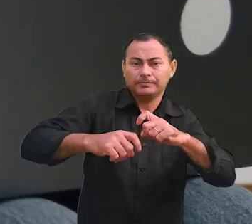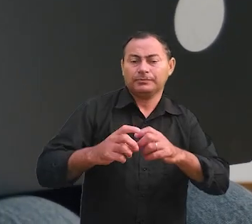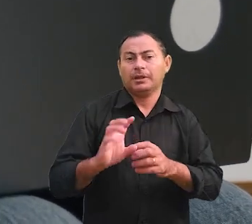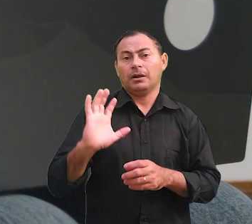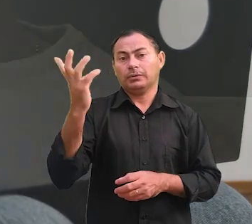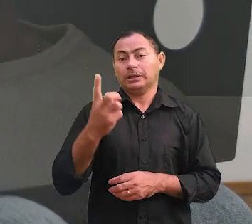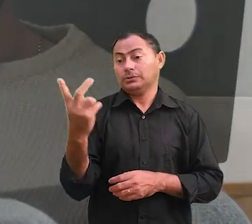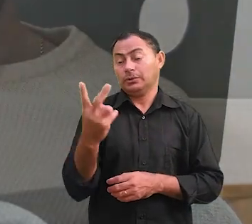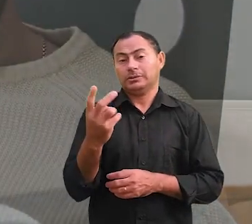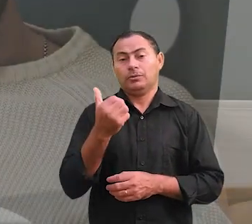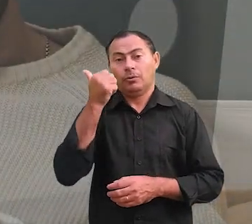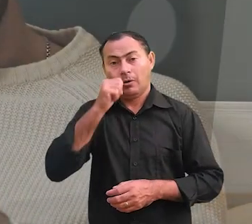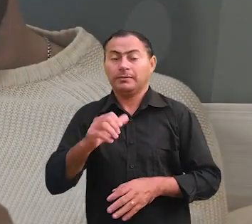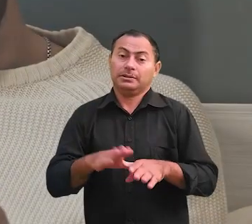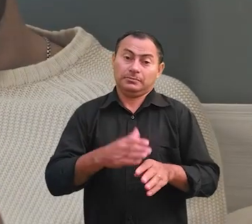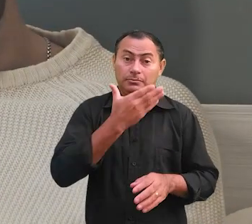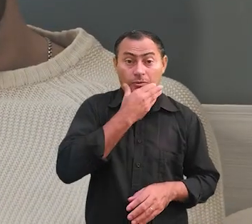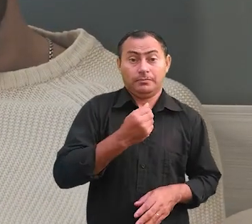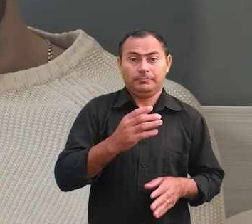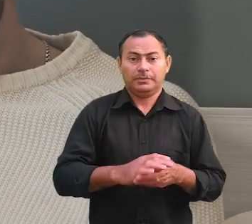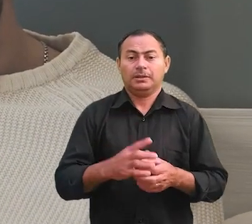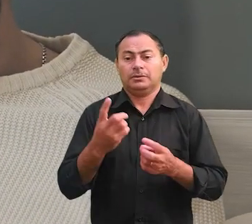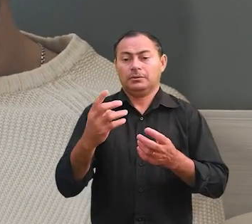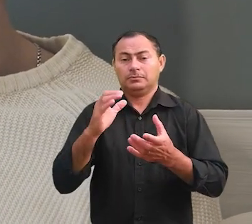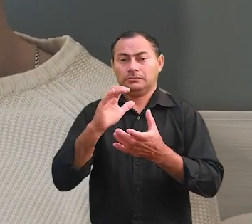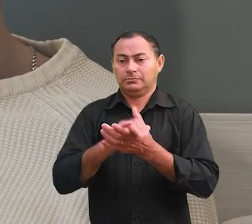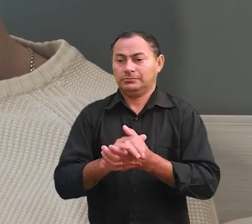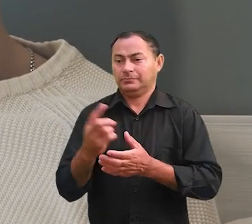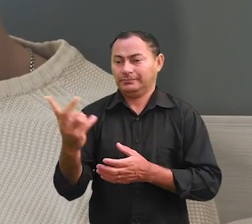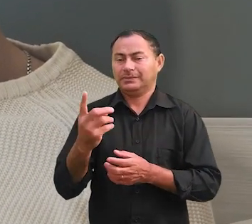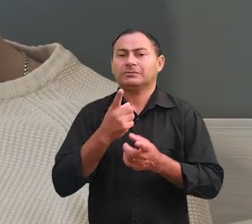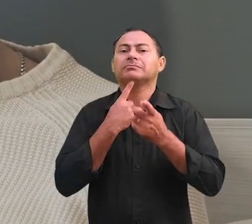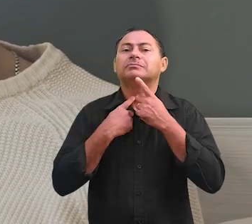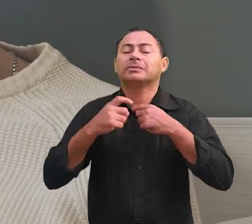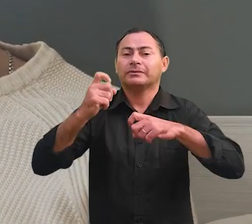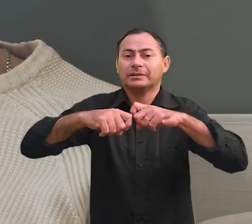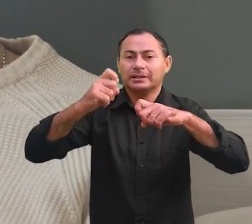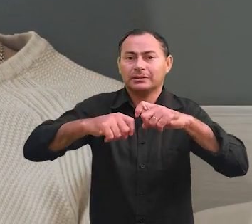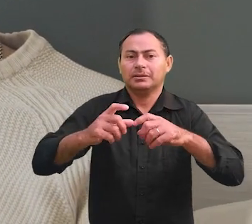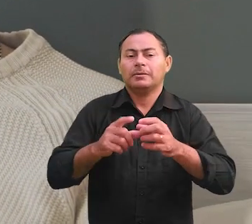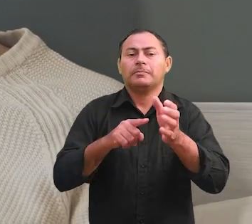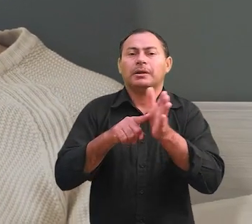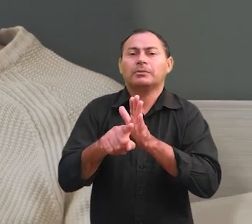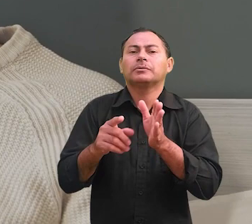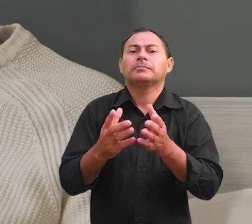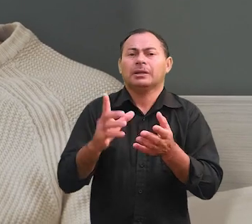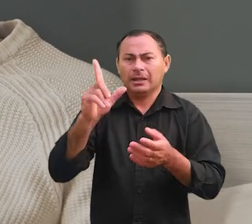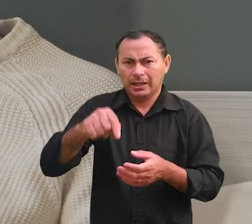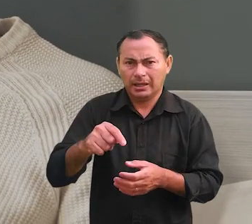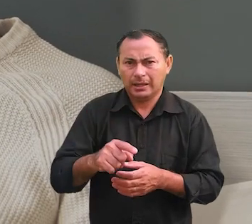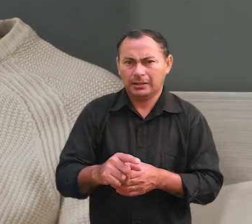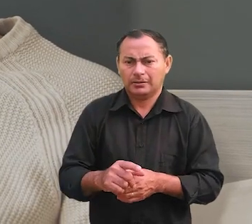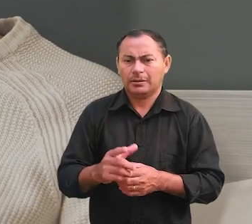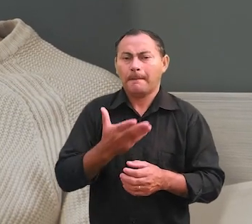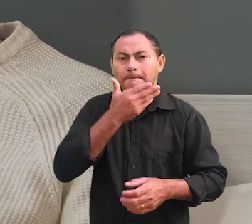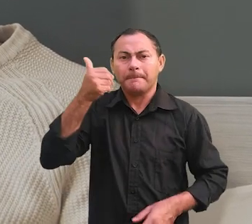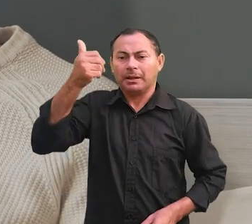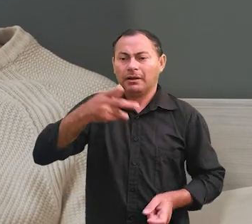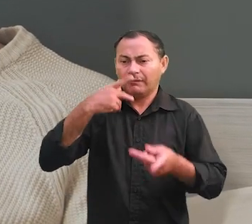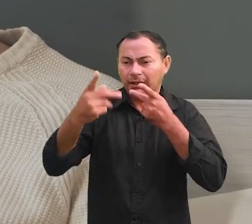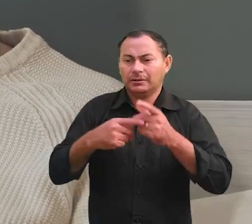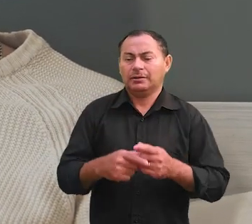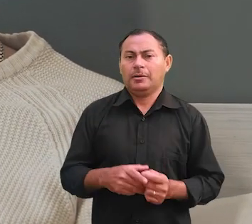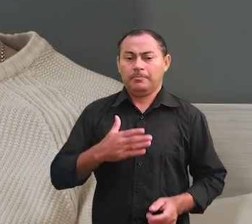acontece dos dois lados para essas pessoas cujos quais eles não se interessam por sexo pergunto será que não